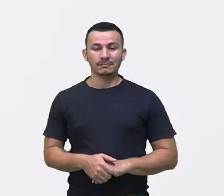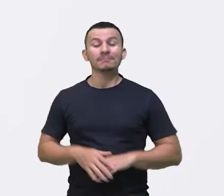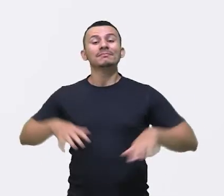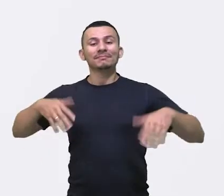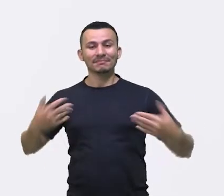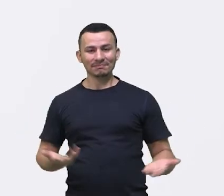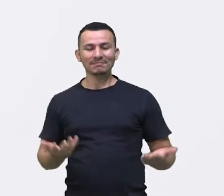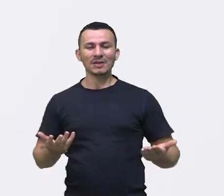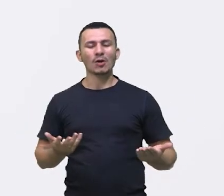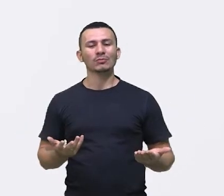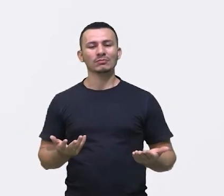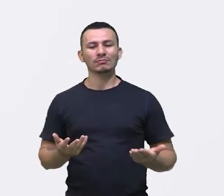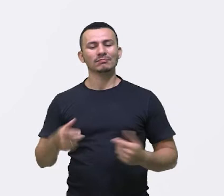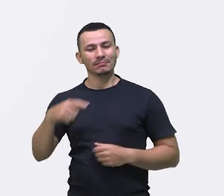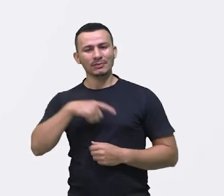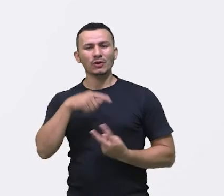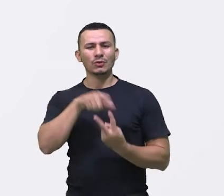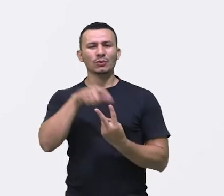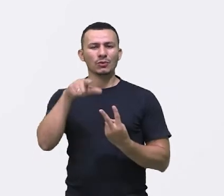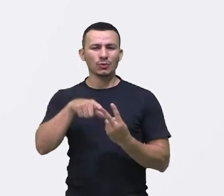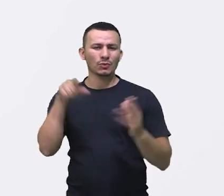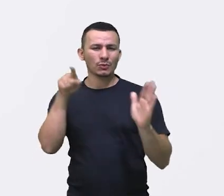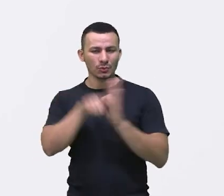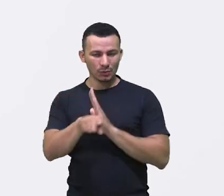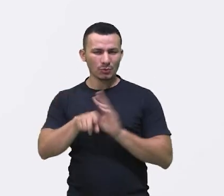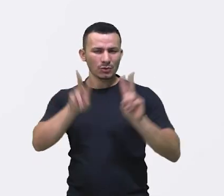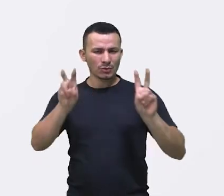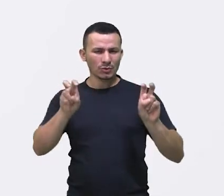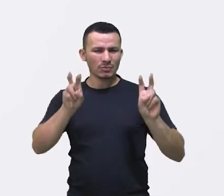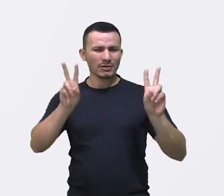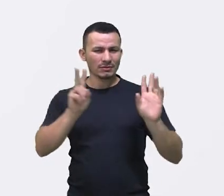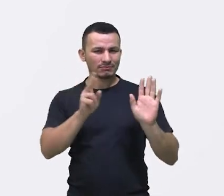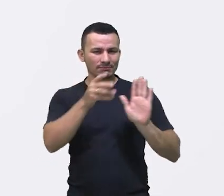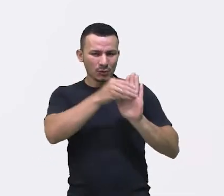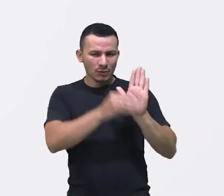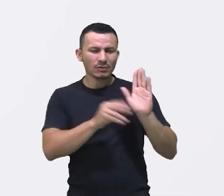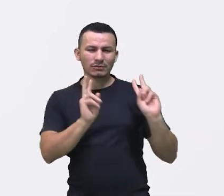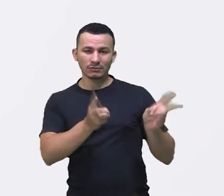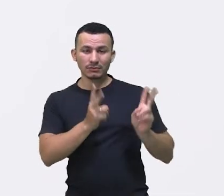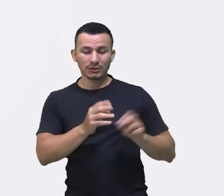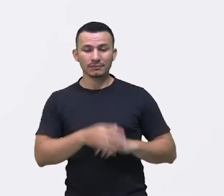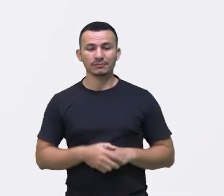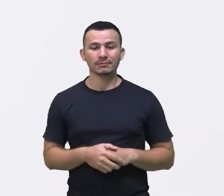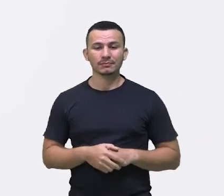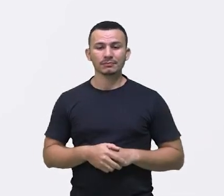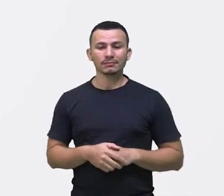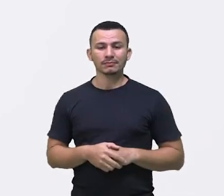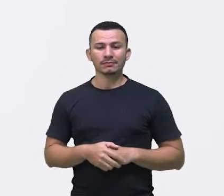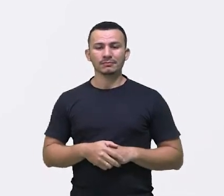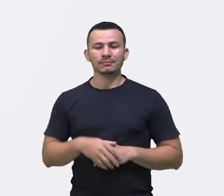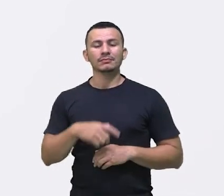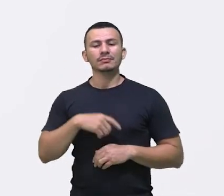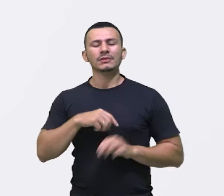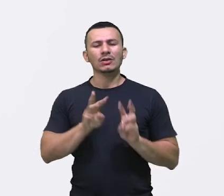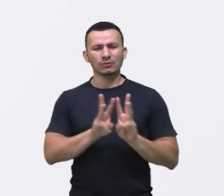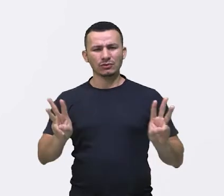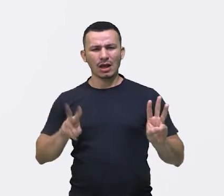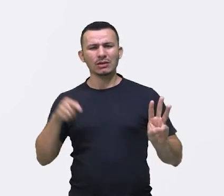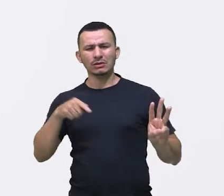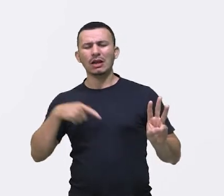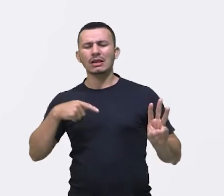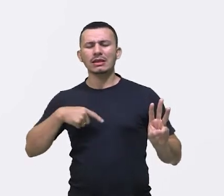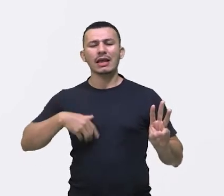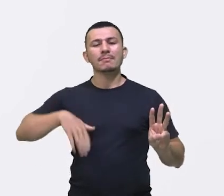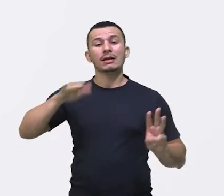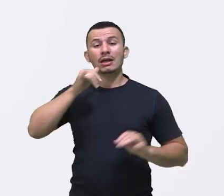Muito bem, para vocês agora, 2 questões sobre esse conteúdo. Então, retirado do site Mundo Educação, são consideradas fontes de